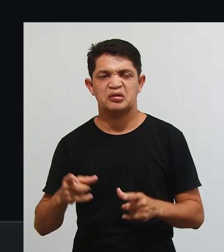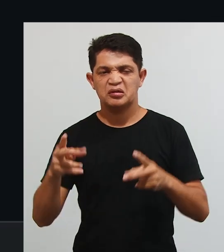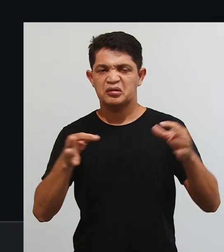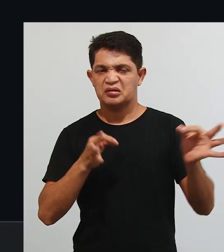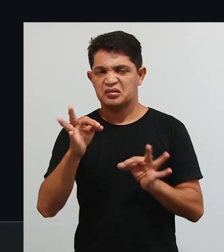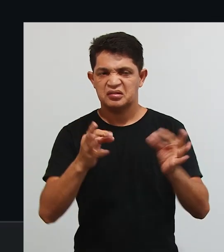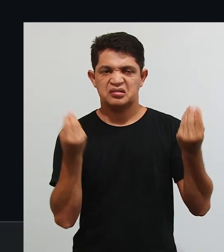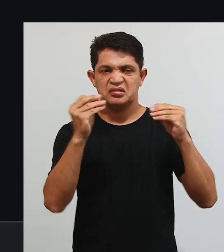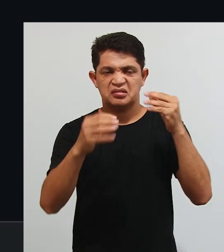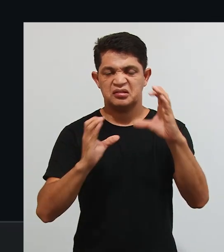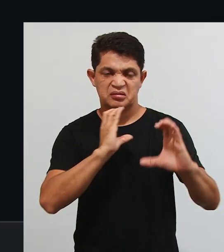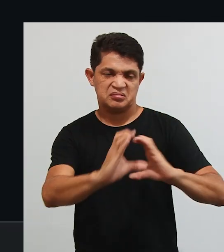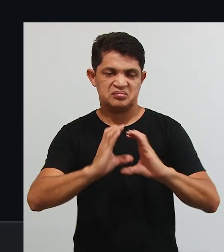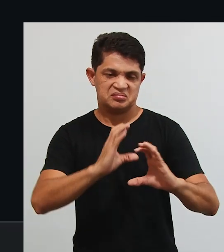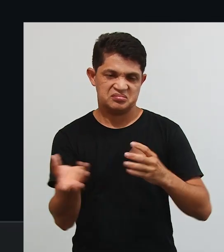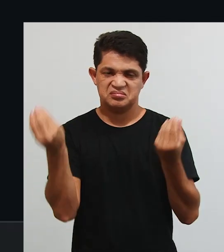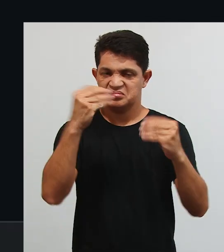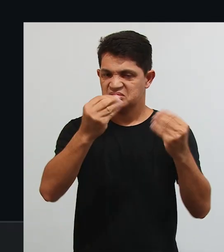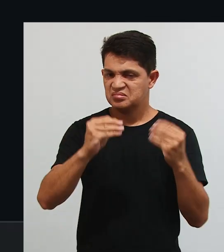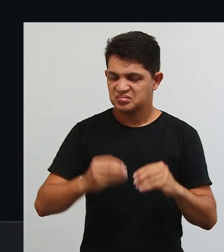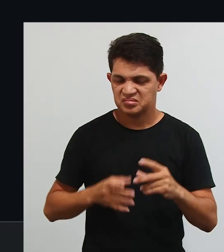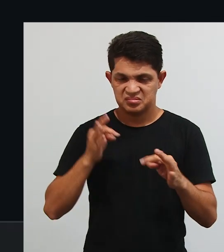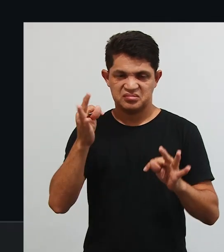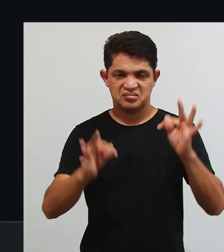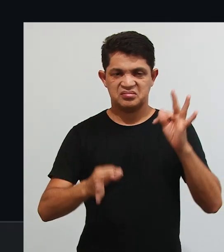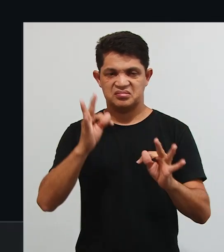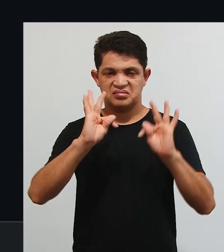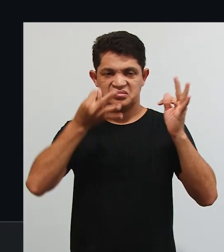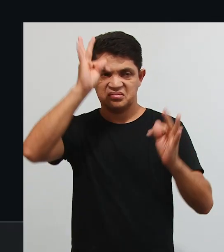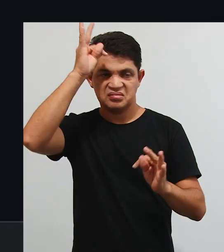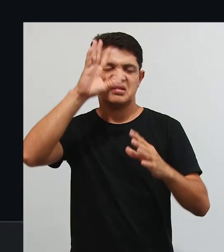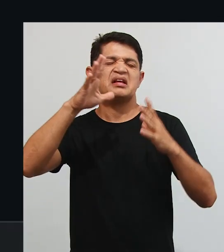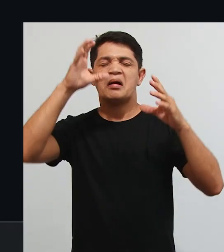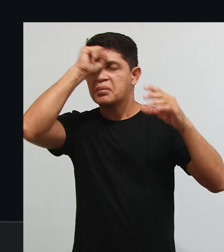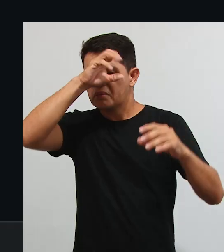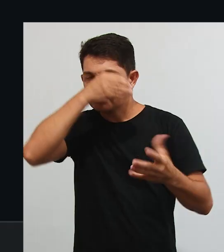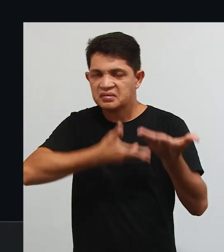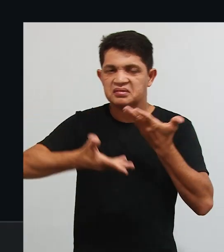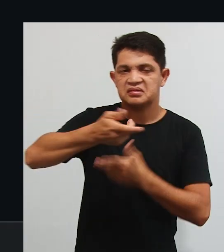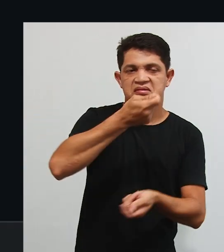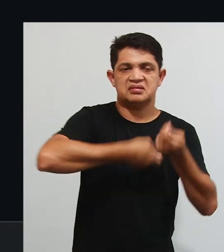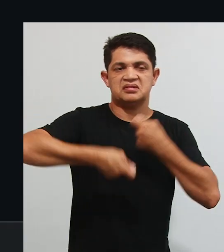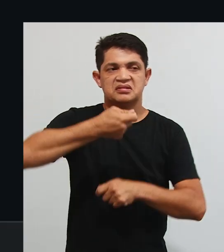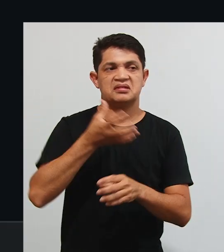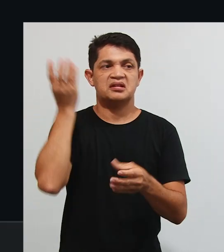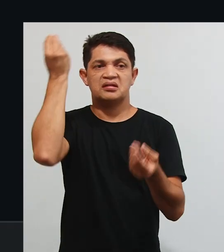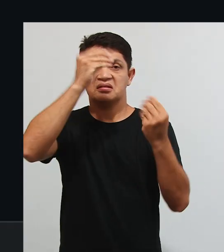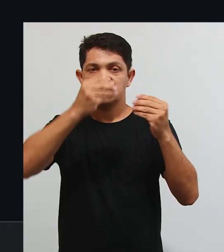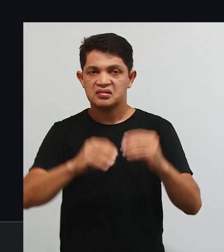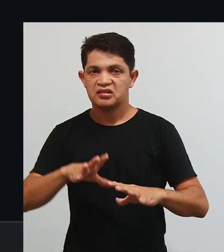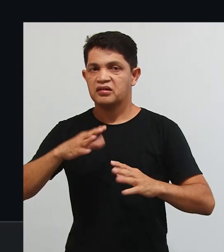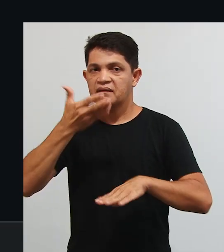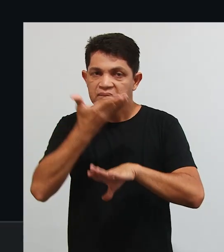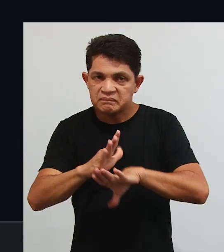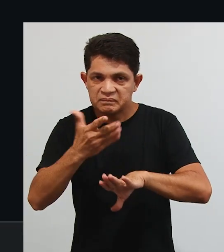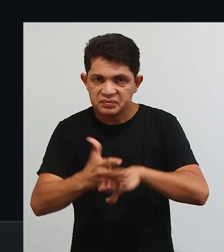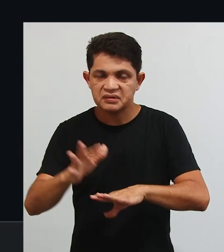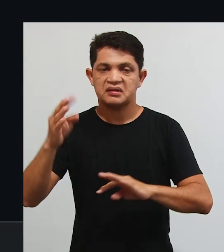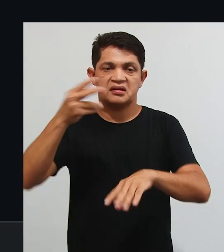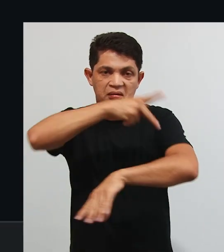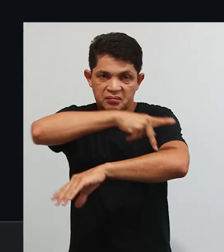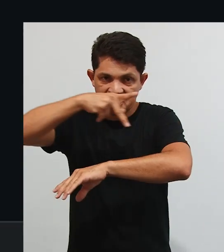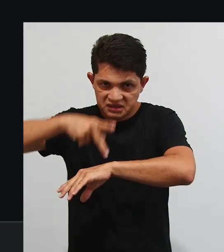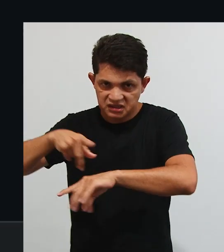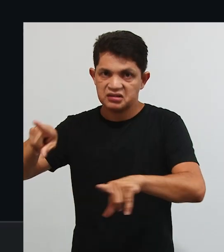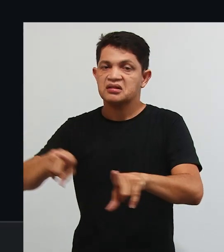digitais, comunicação educativa, tecnologia, educação empreendedora, administração escolar, práticas